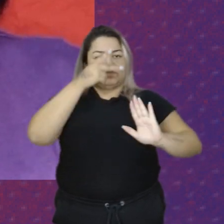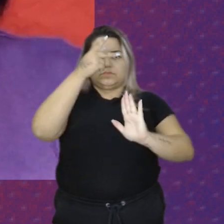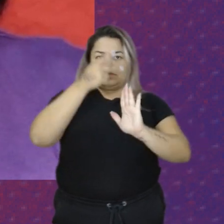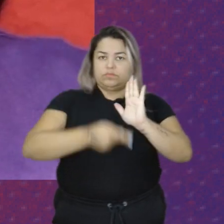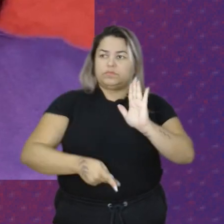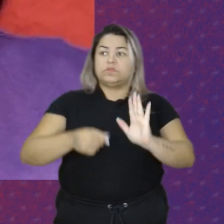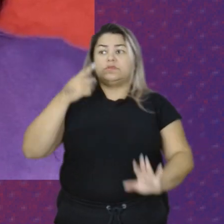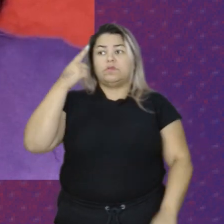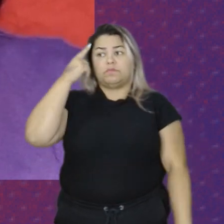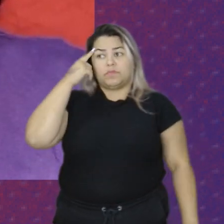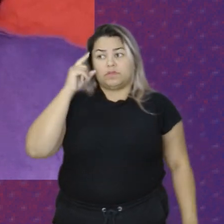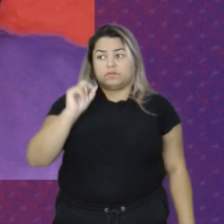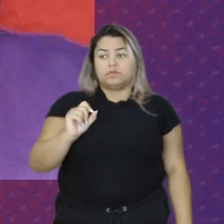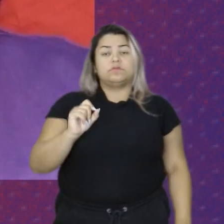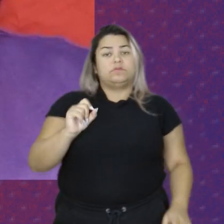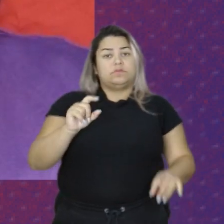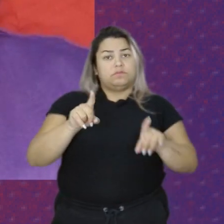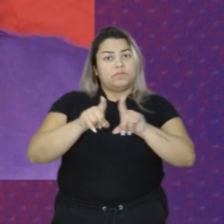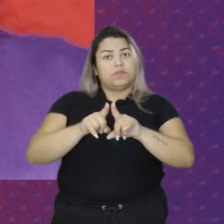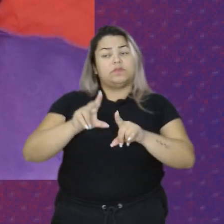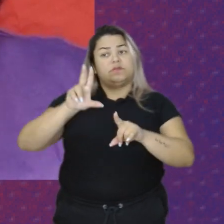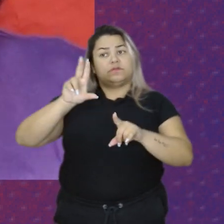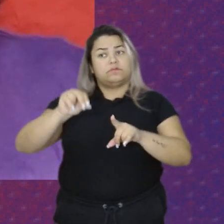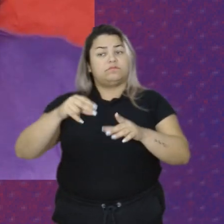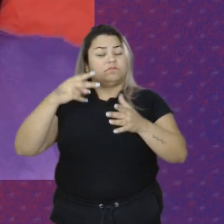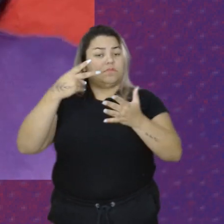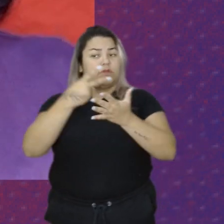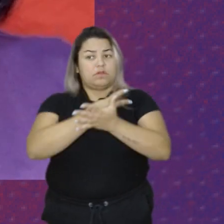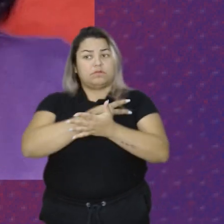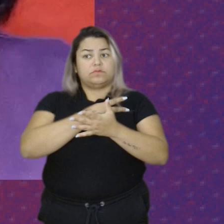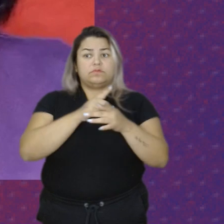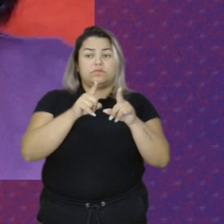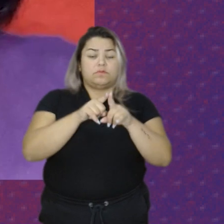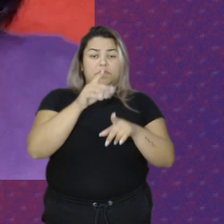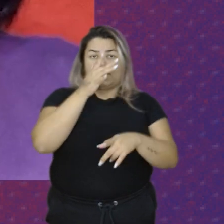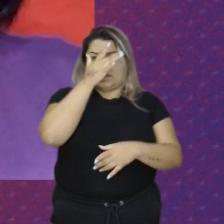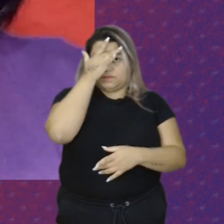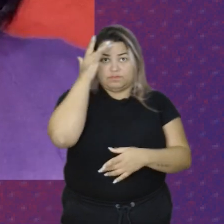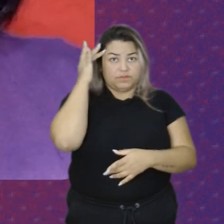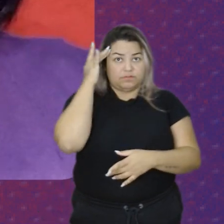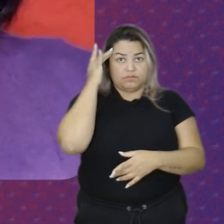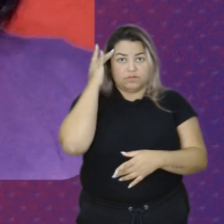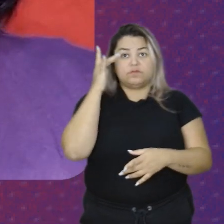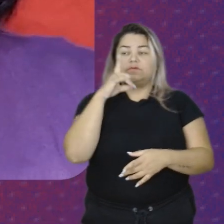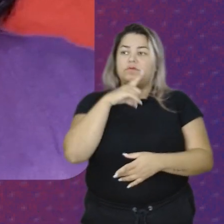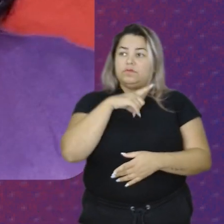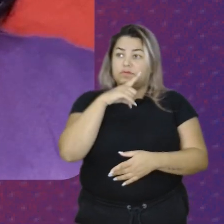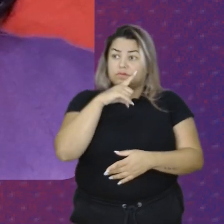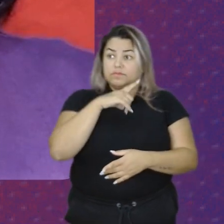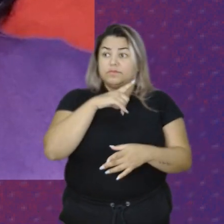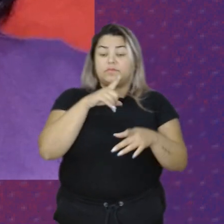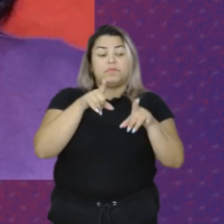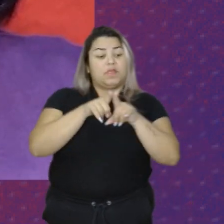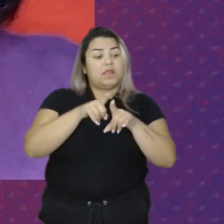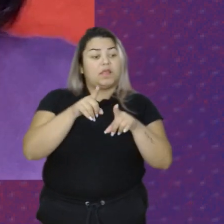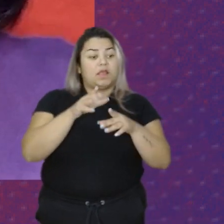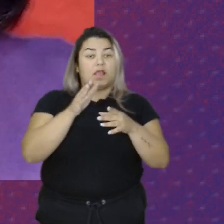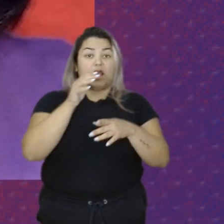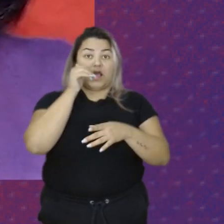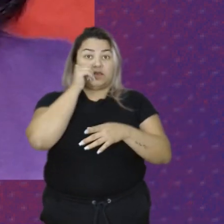são pensados de forma que não levem em conta as pessoas, não levem em conta as